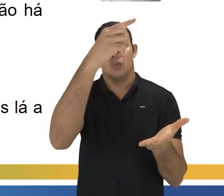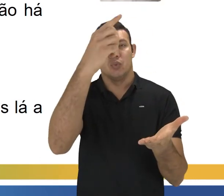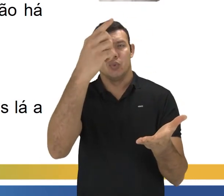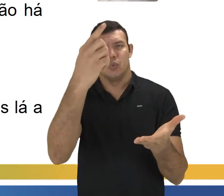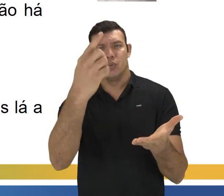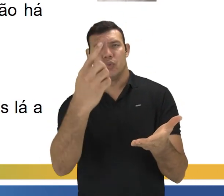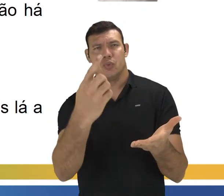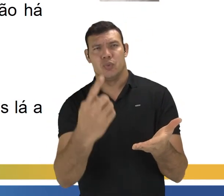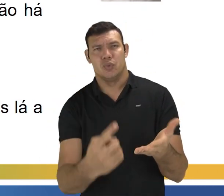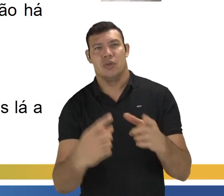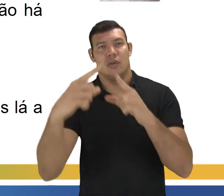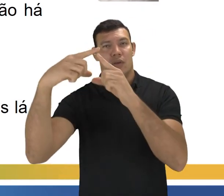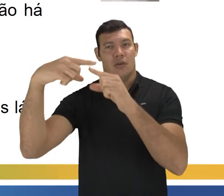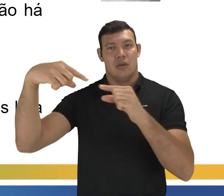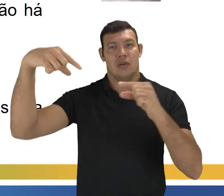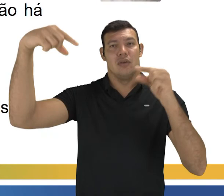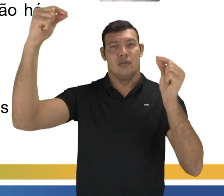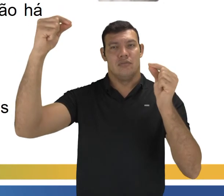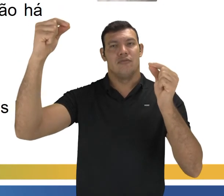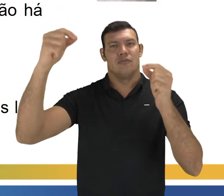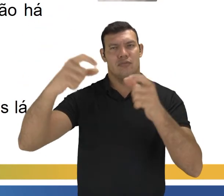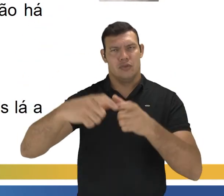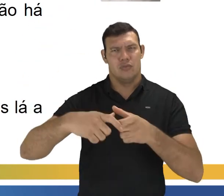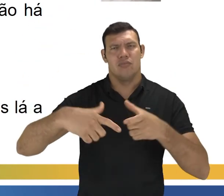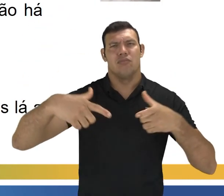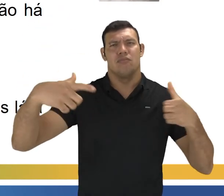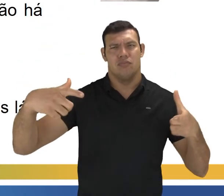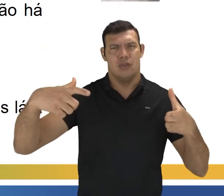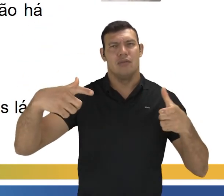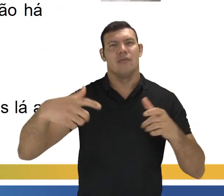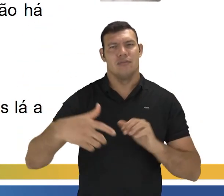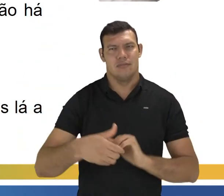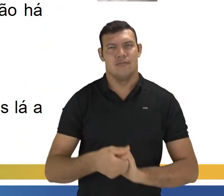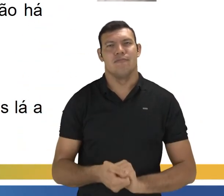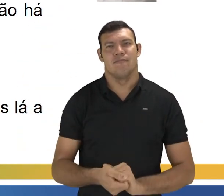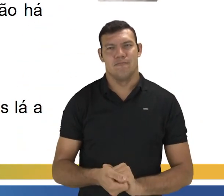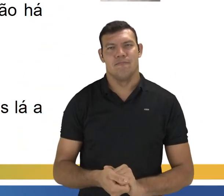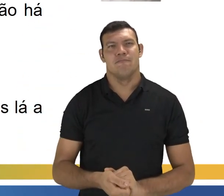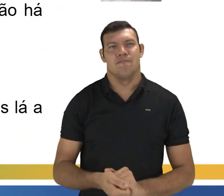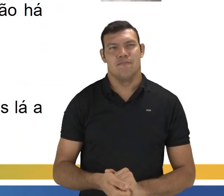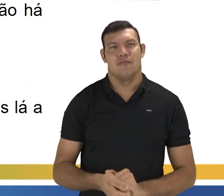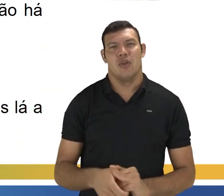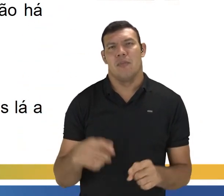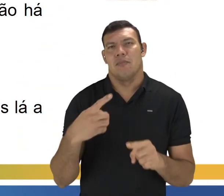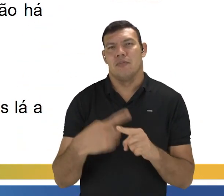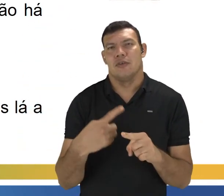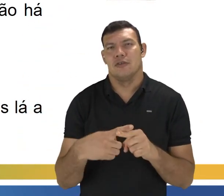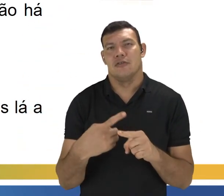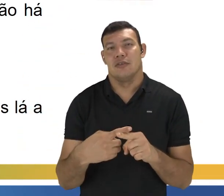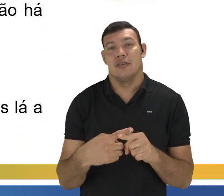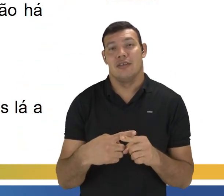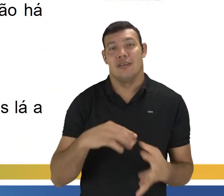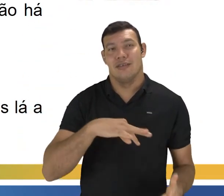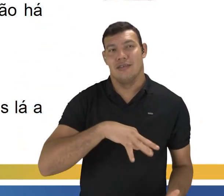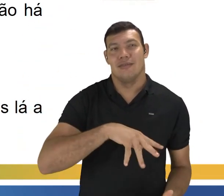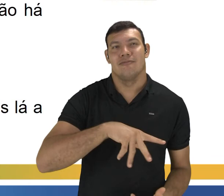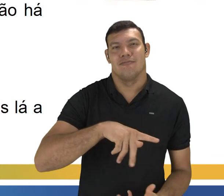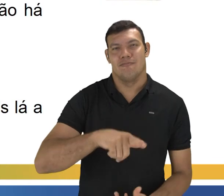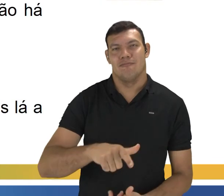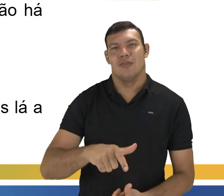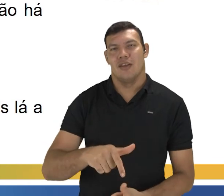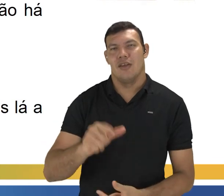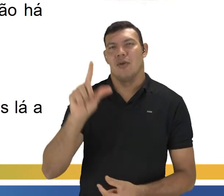do martelo é maior na lua pois lá a gravidade é menor que na terra então essa é a única alternativa